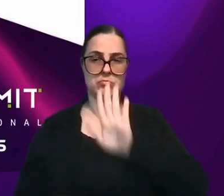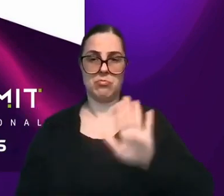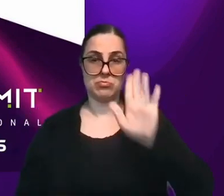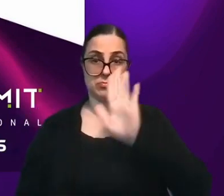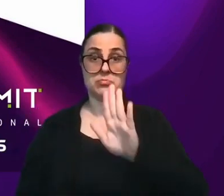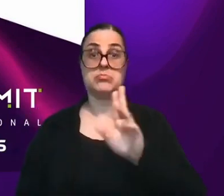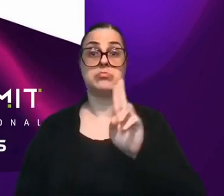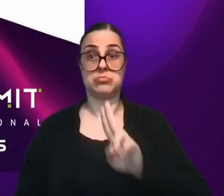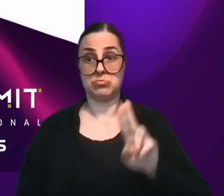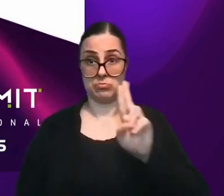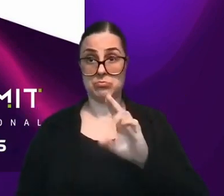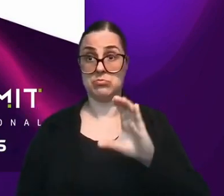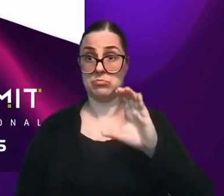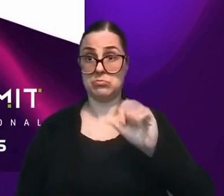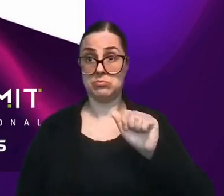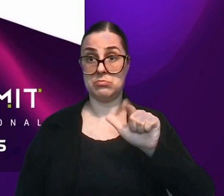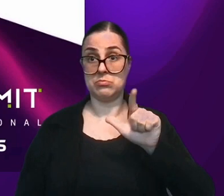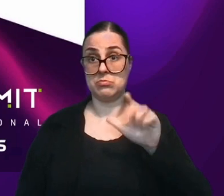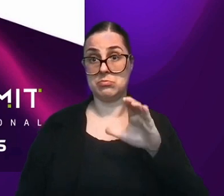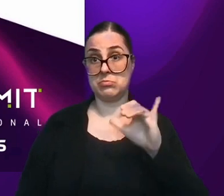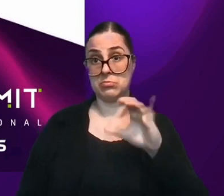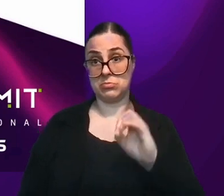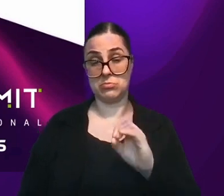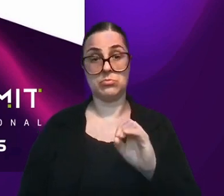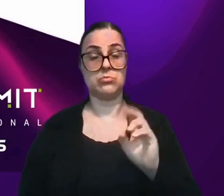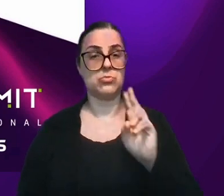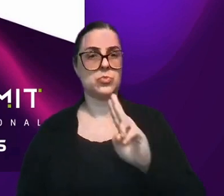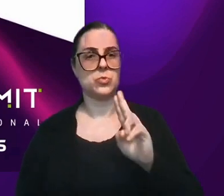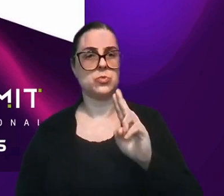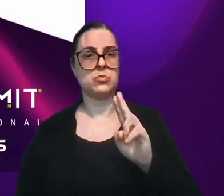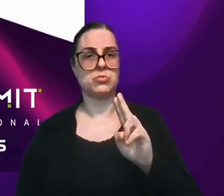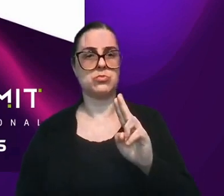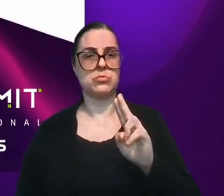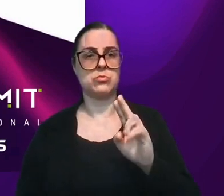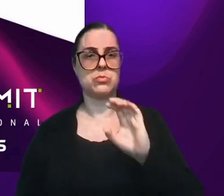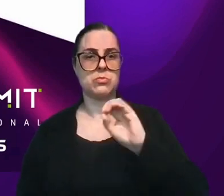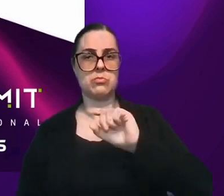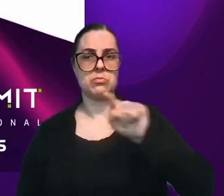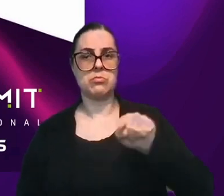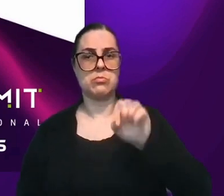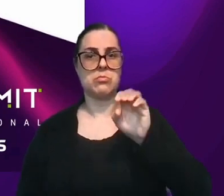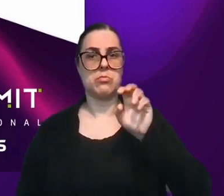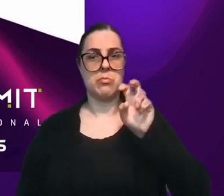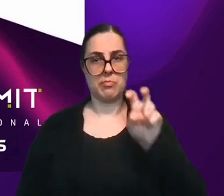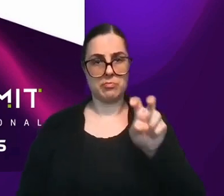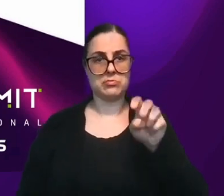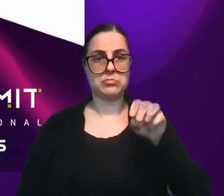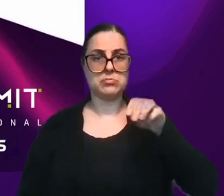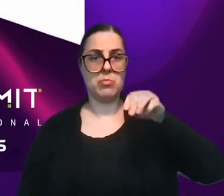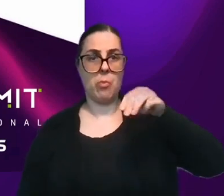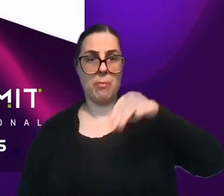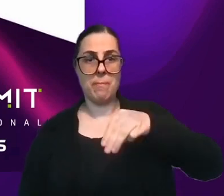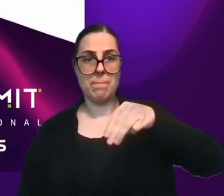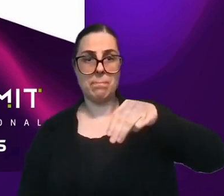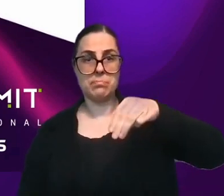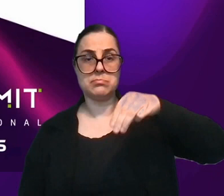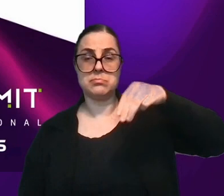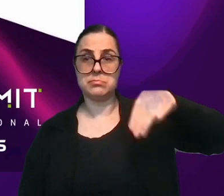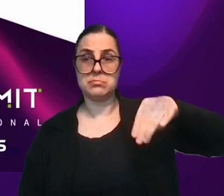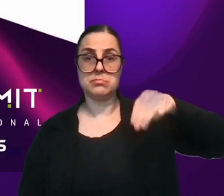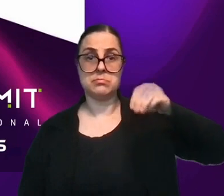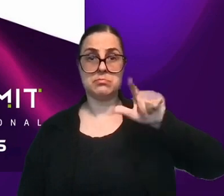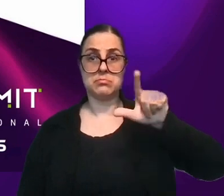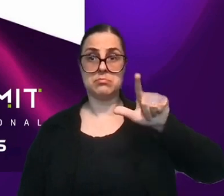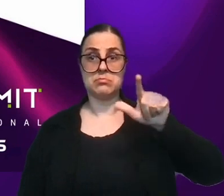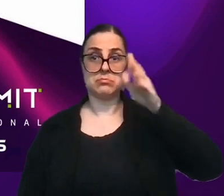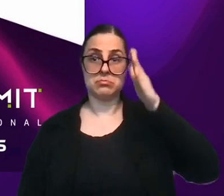usual vai ficar em torno de 0,5 milimol por litro. O nível de citrato nas bolsas para transfusão de sangue é de 12 a 15